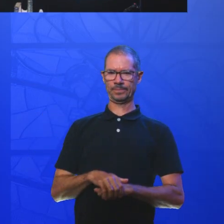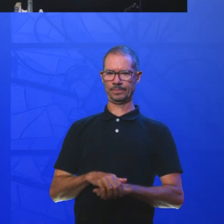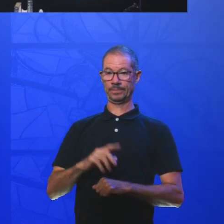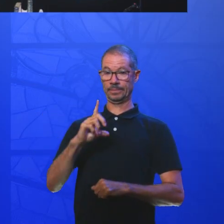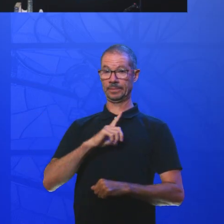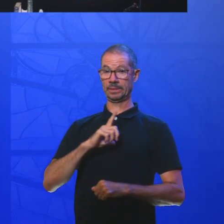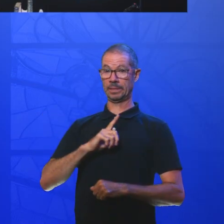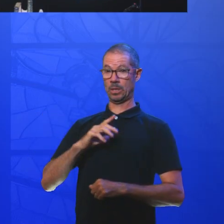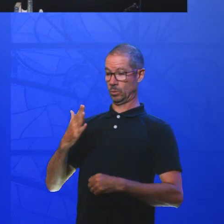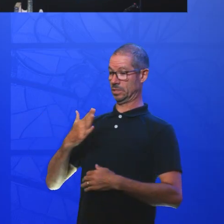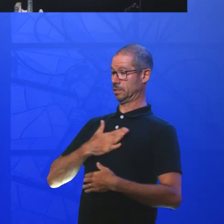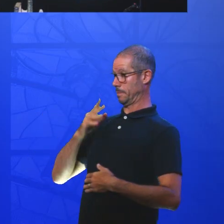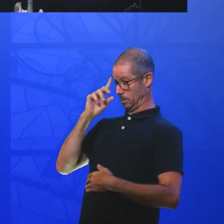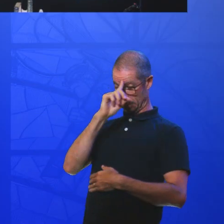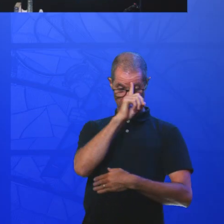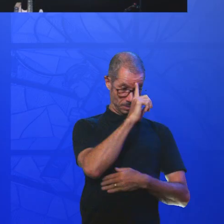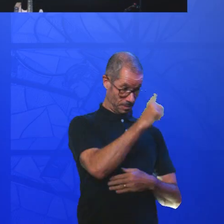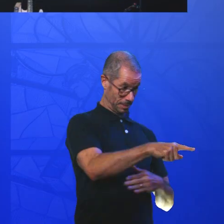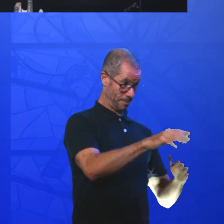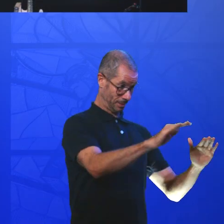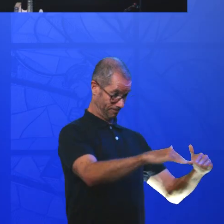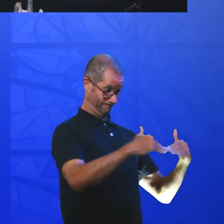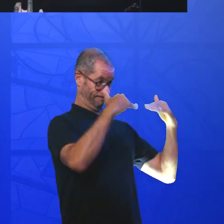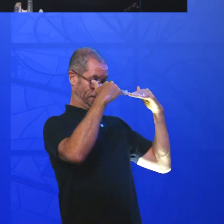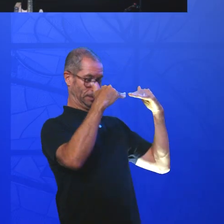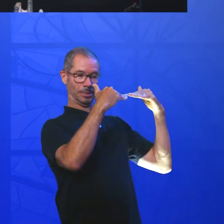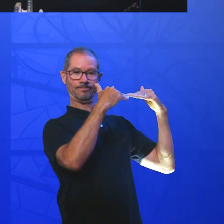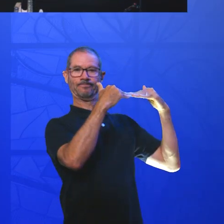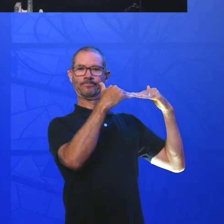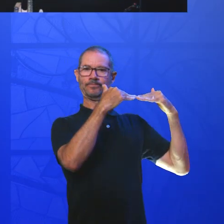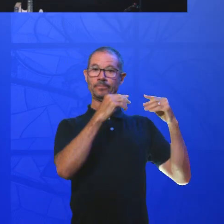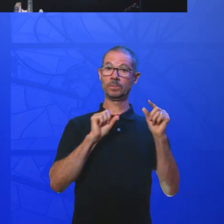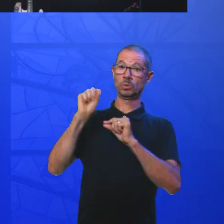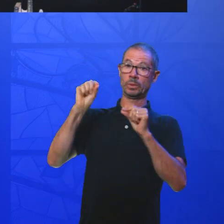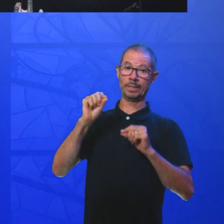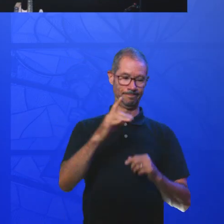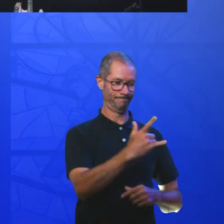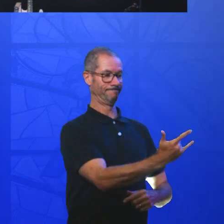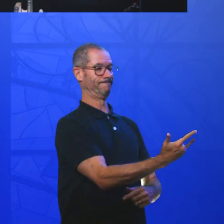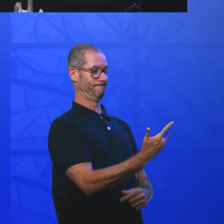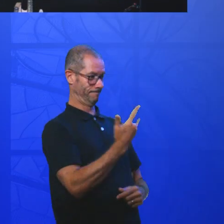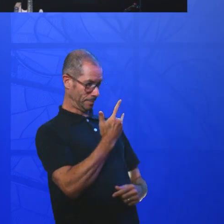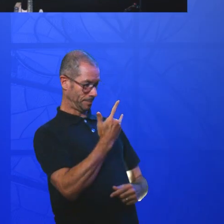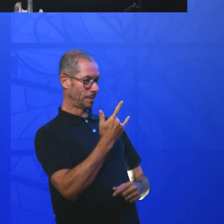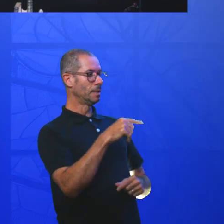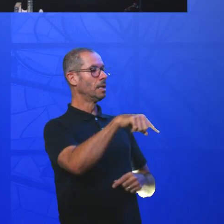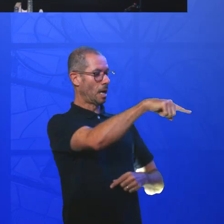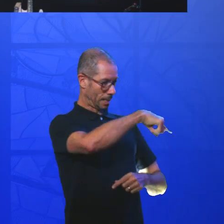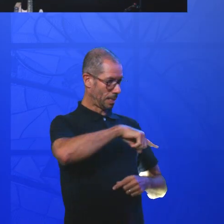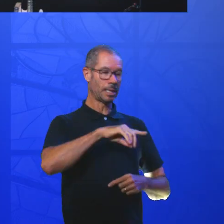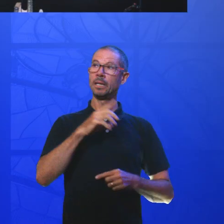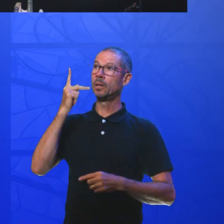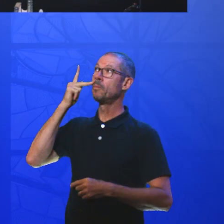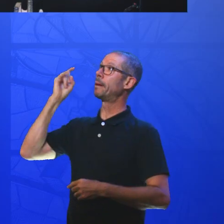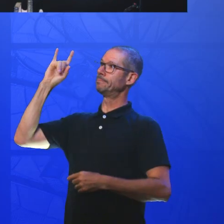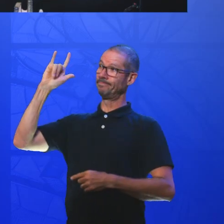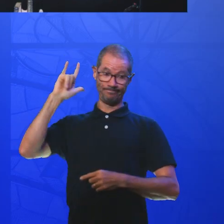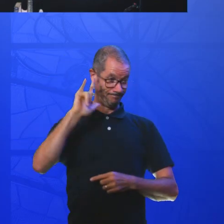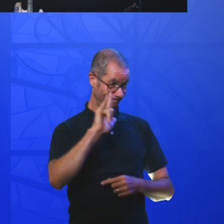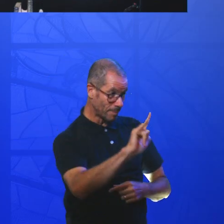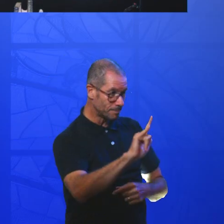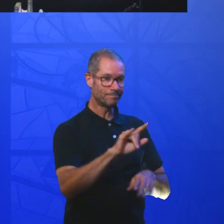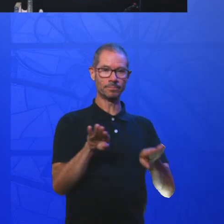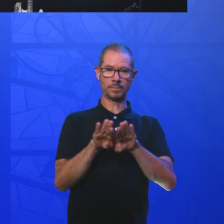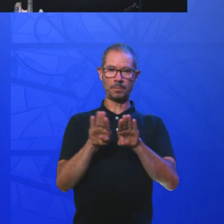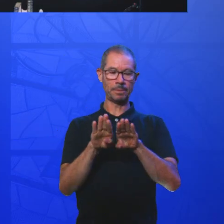quem tem os meus mandamentos e lhes obedece, este é o que me ama. Aquele que me ama será amado por meu Pai, e